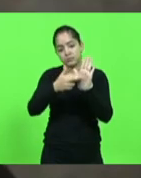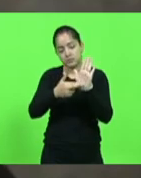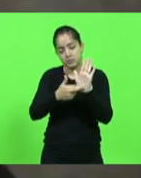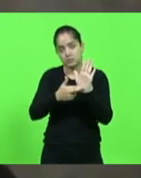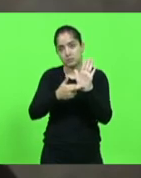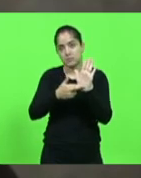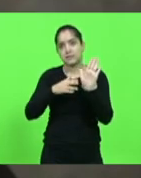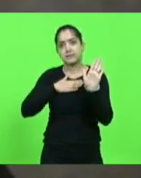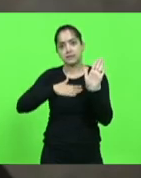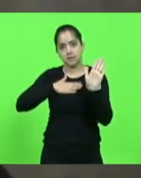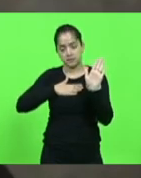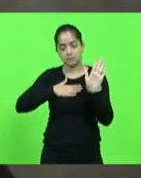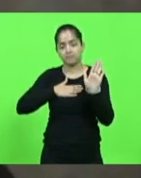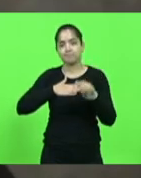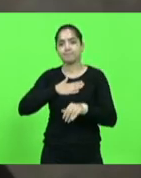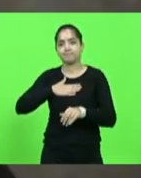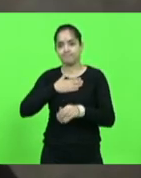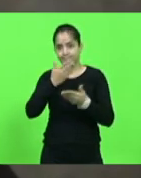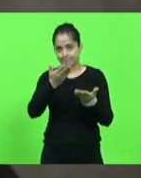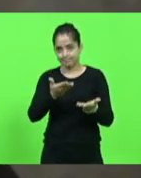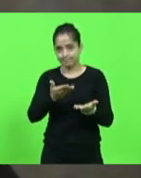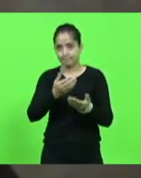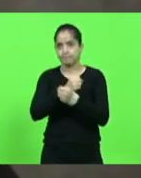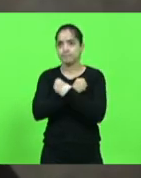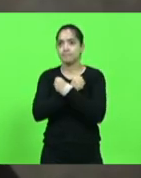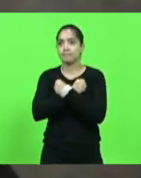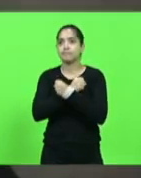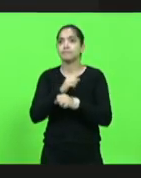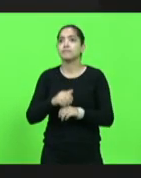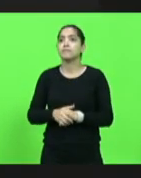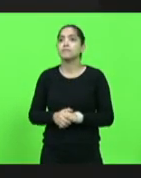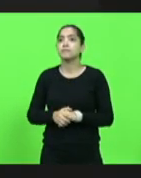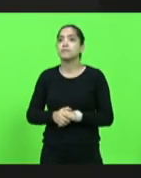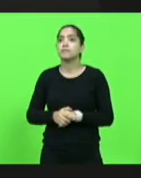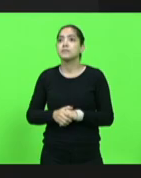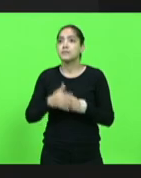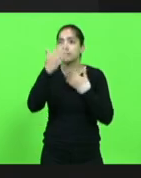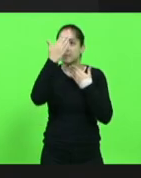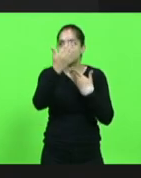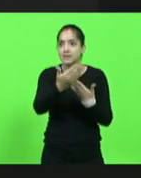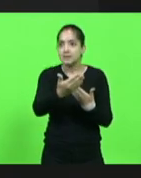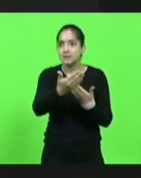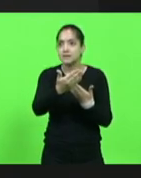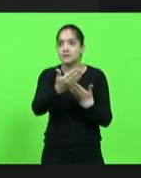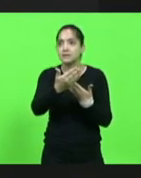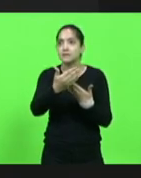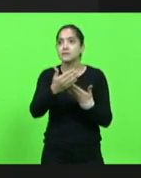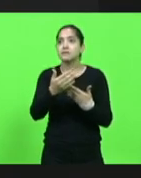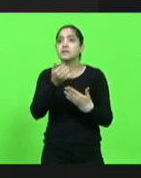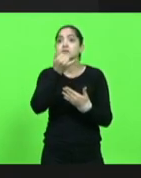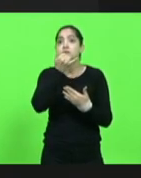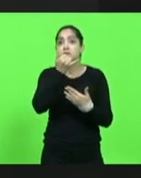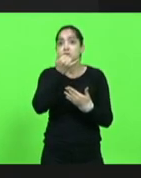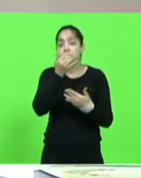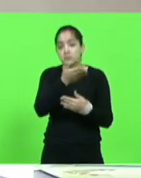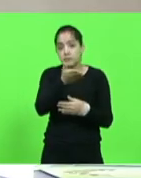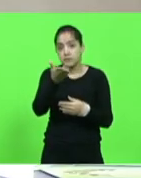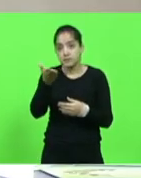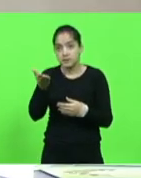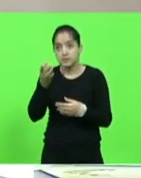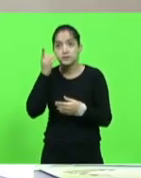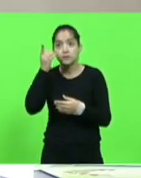meu carinho é grande por ti. Grande abraço. Obrigado, deputado João Amin. Eu quero pedir desculpa aos deputados aí,